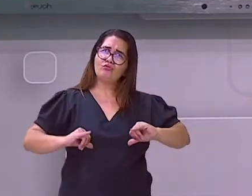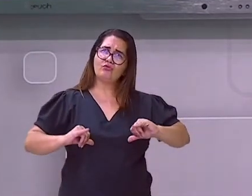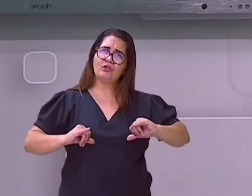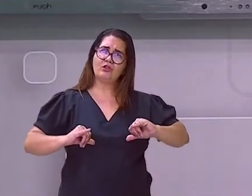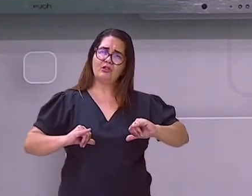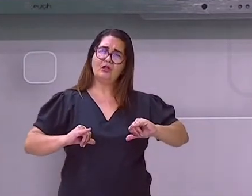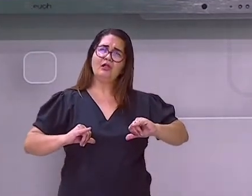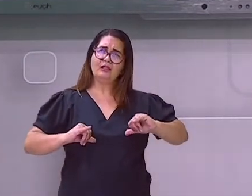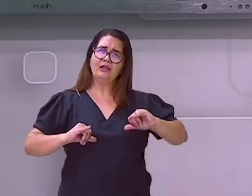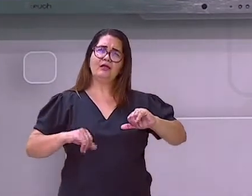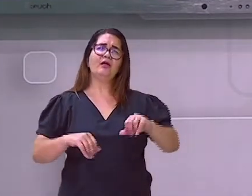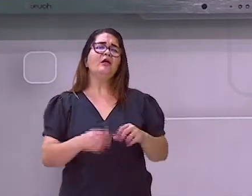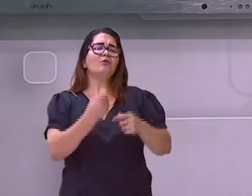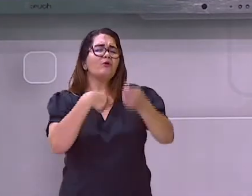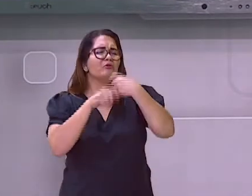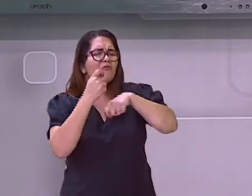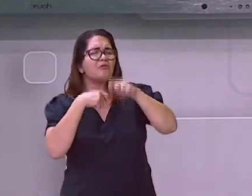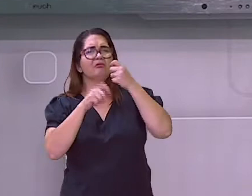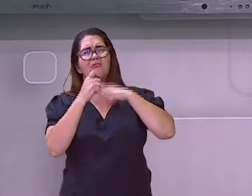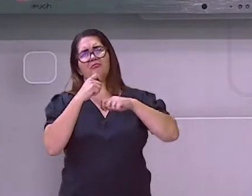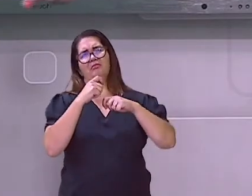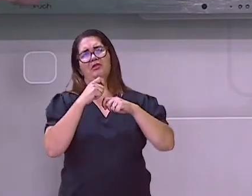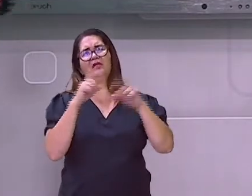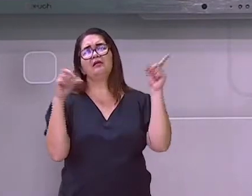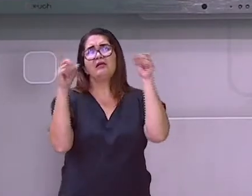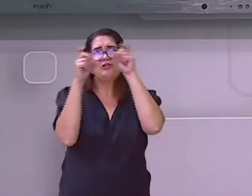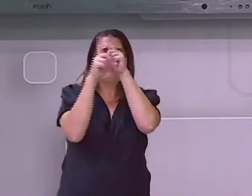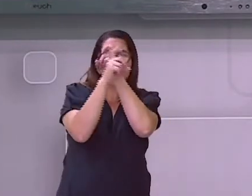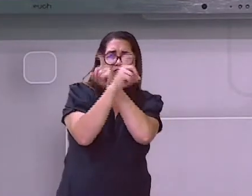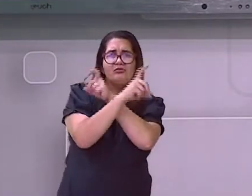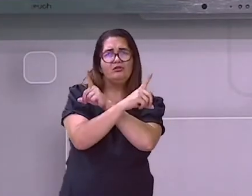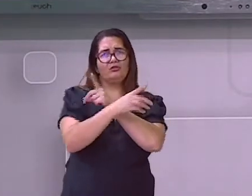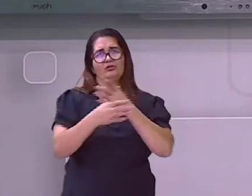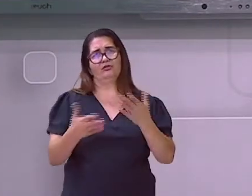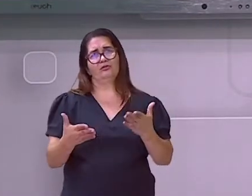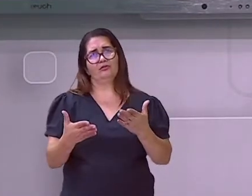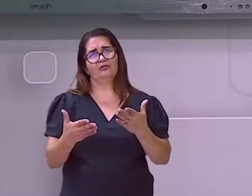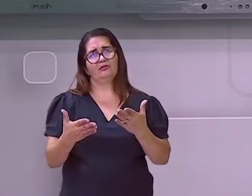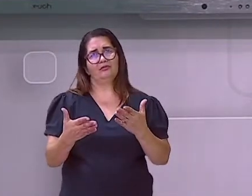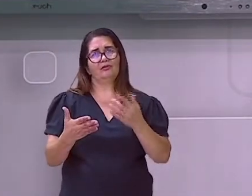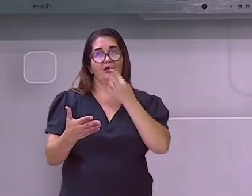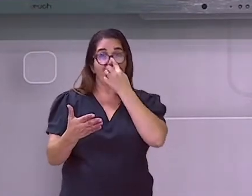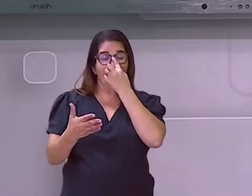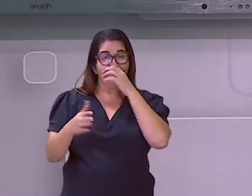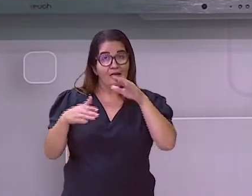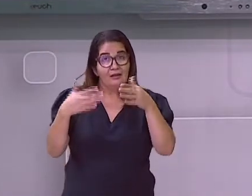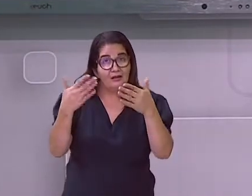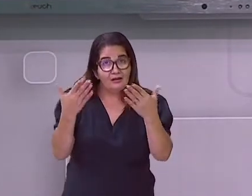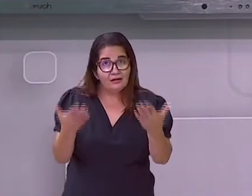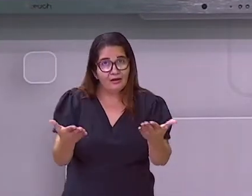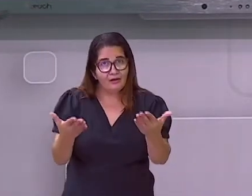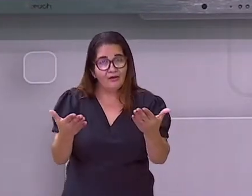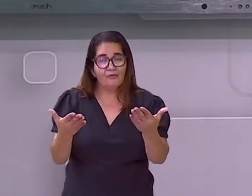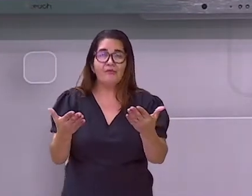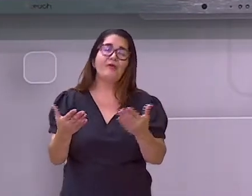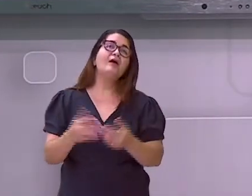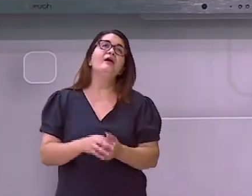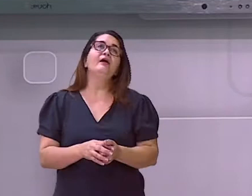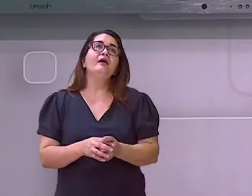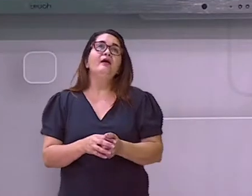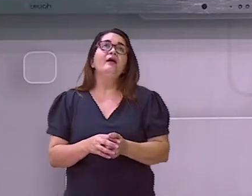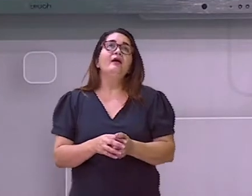a estabilidade ali dentro do território, ela fica mais fácil de ser